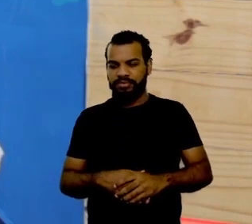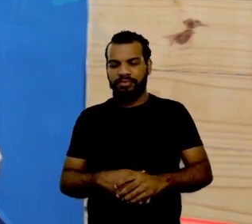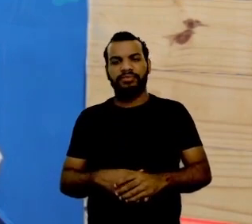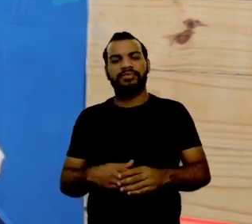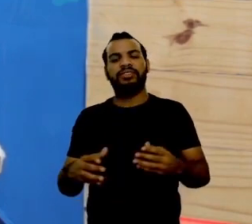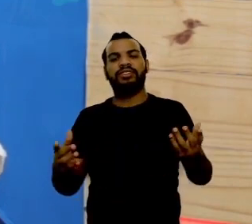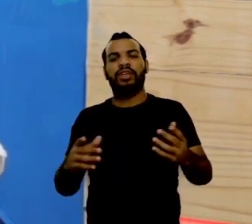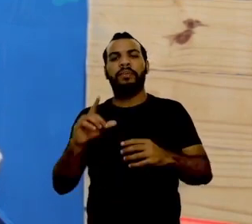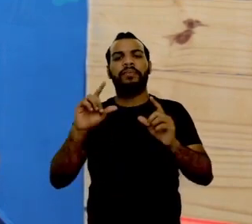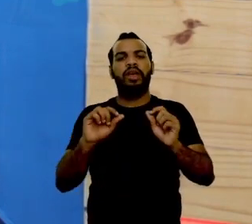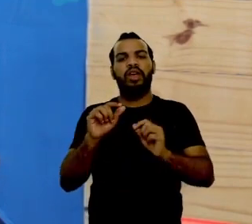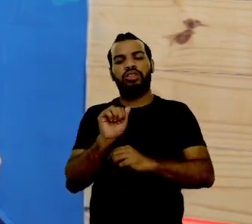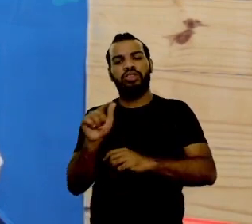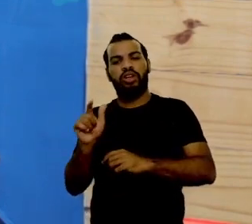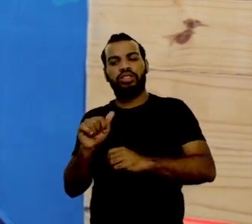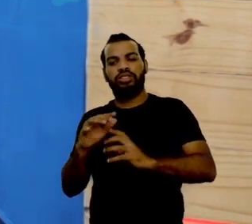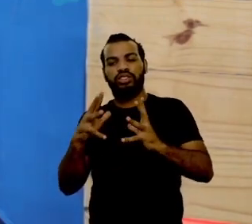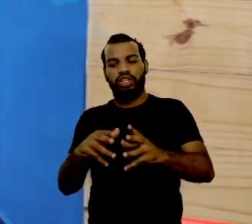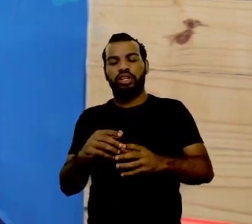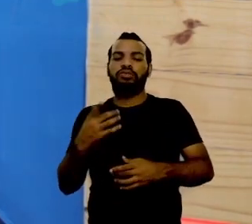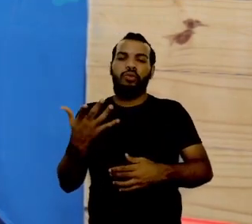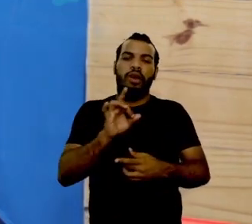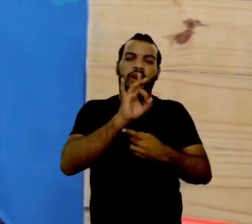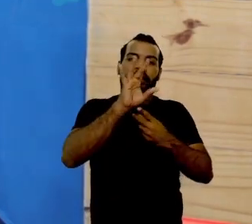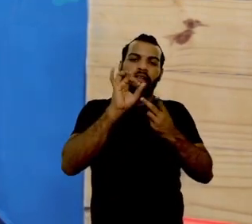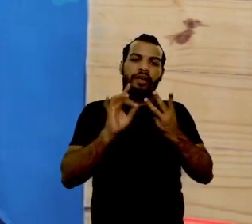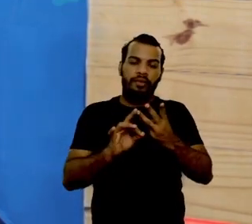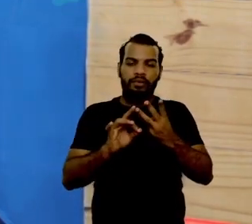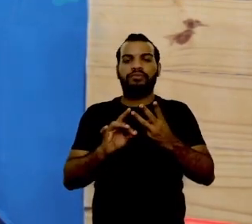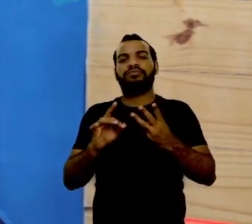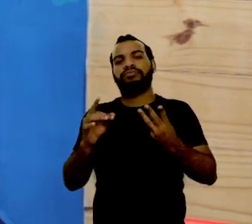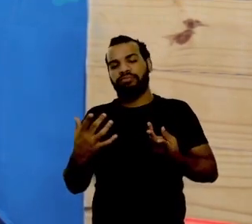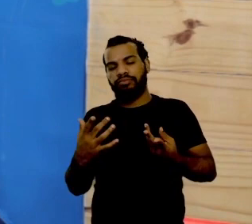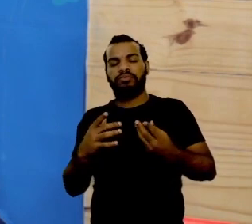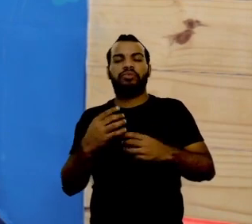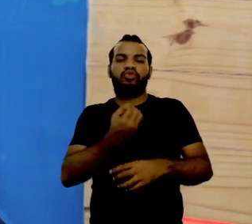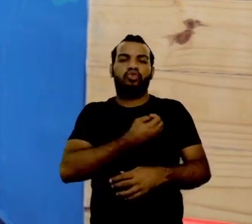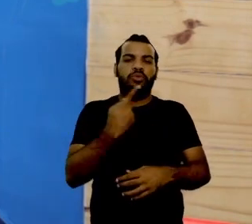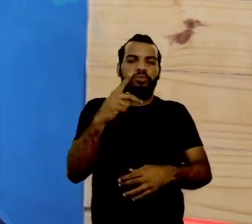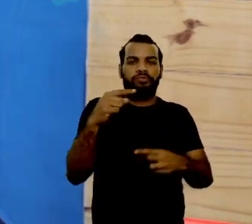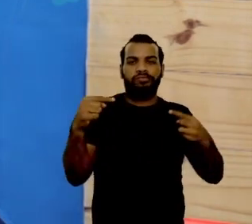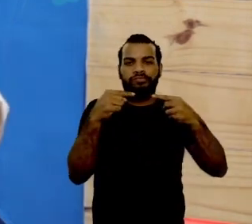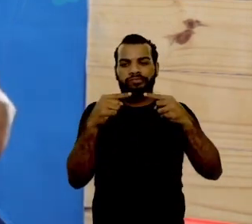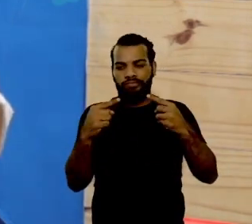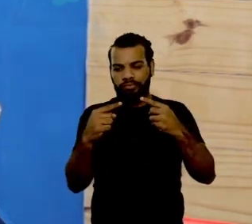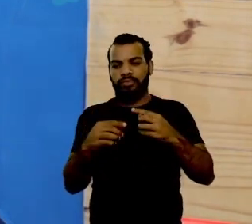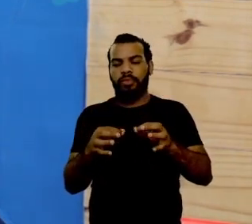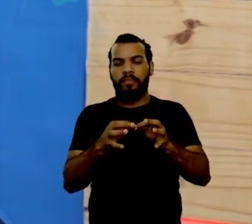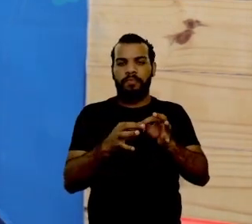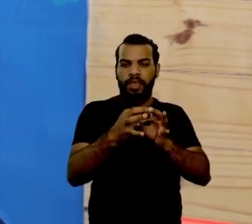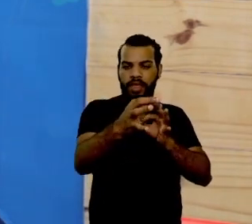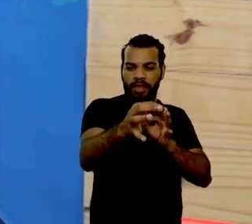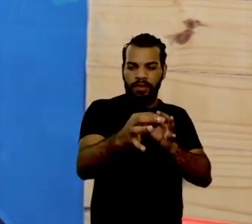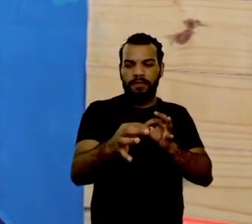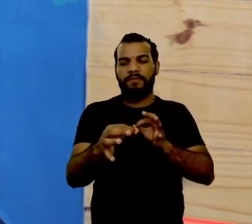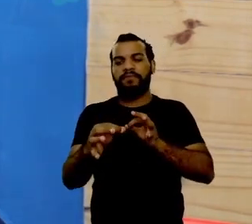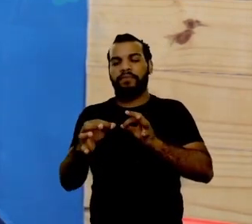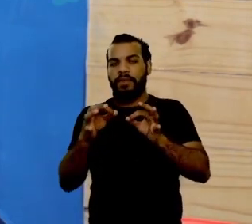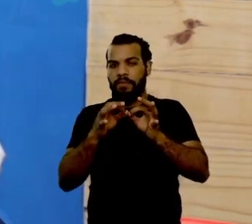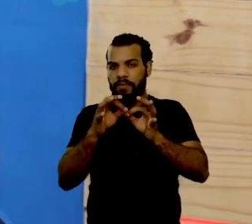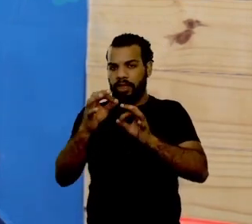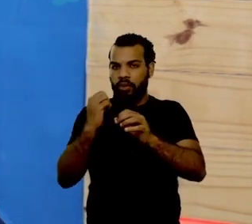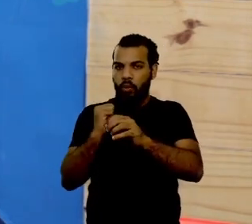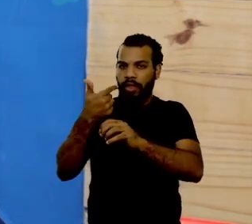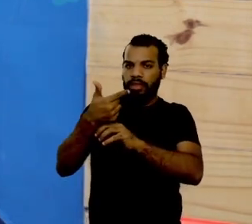do que a do líquido. Muito bem, cada um tem o seu próprio coeficiente. Metro, metro quadrado e